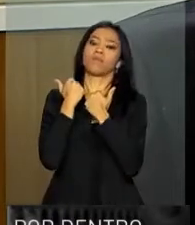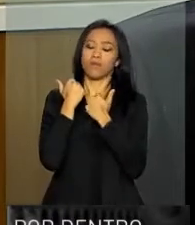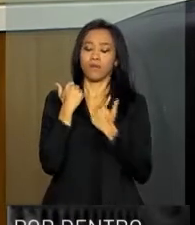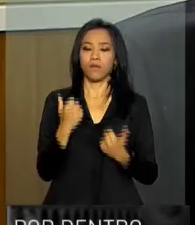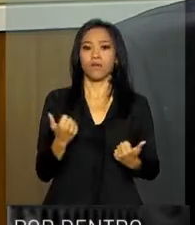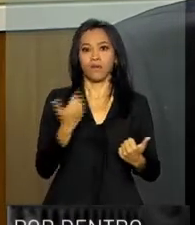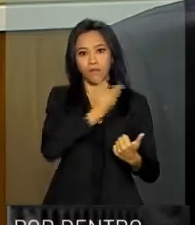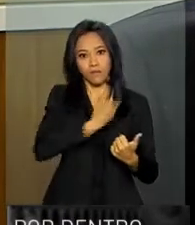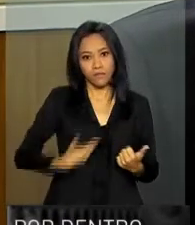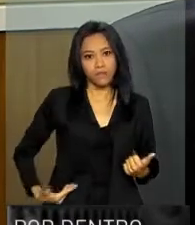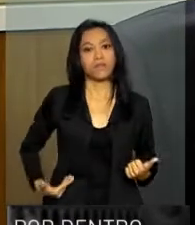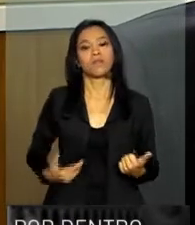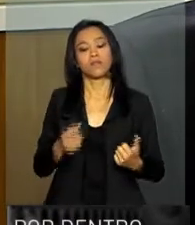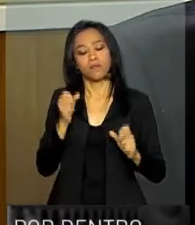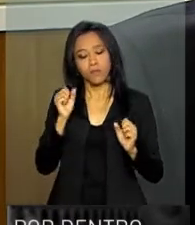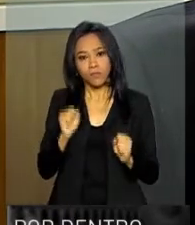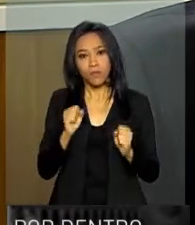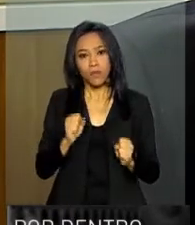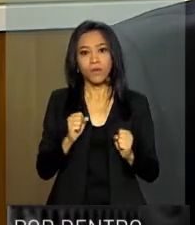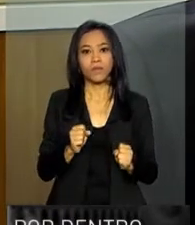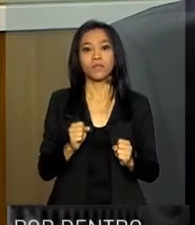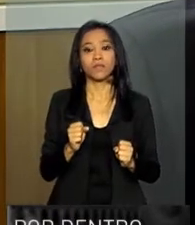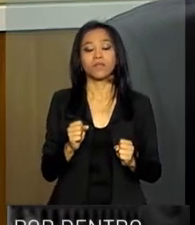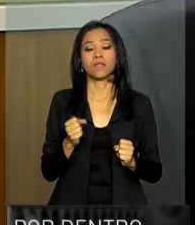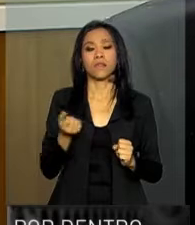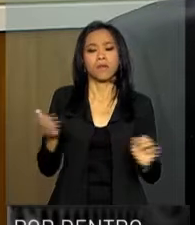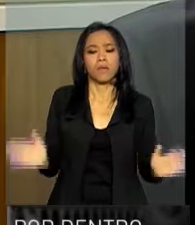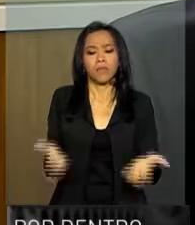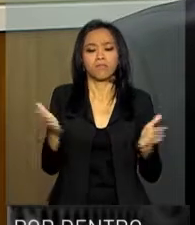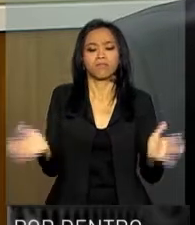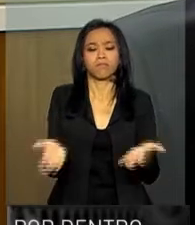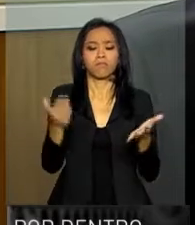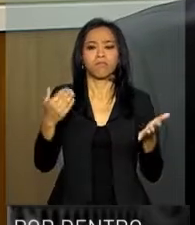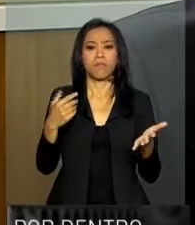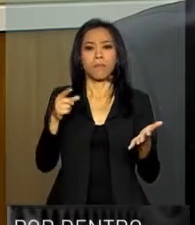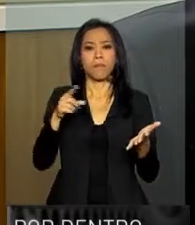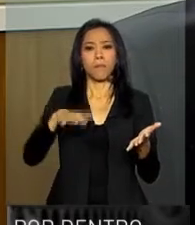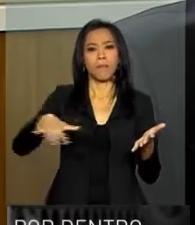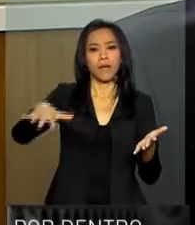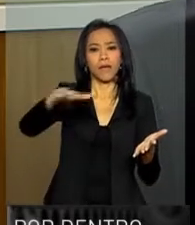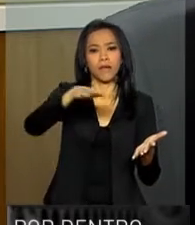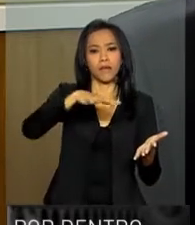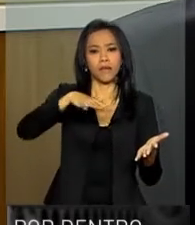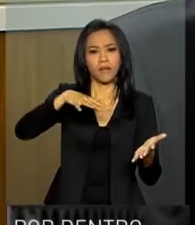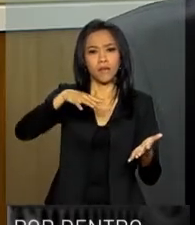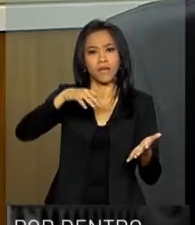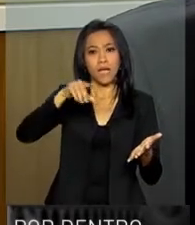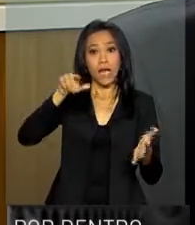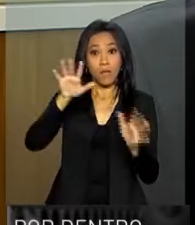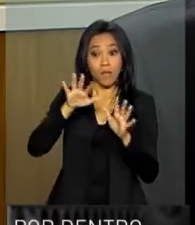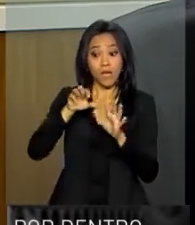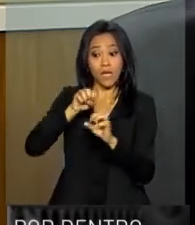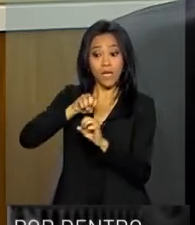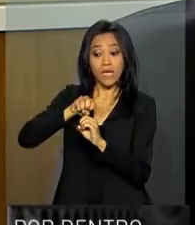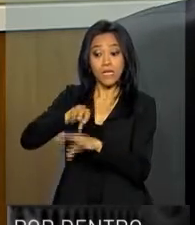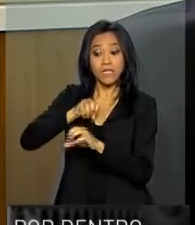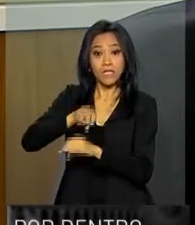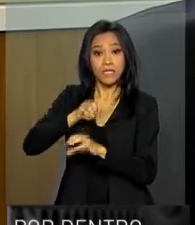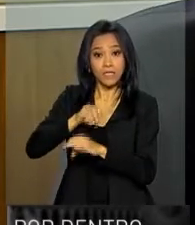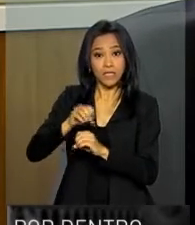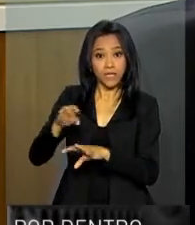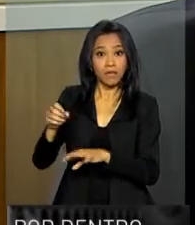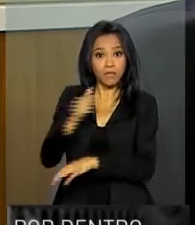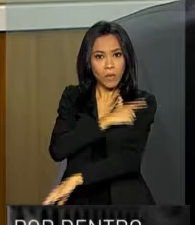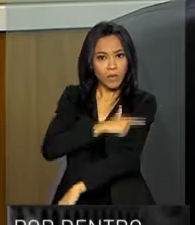65 por cento dos empregos nas comunidades educa uma e você falou família educar uma nova geração em relação à